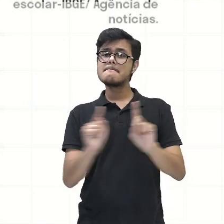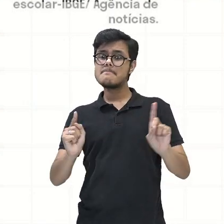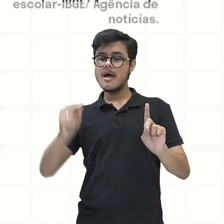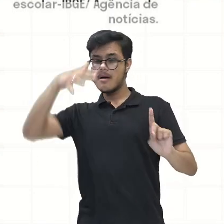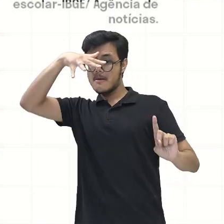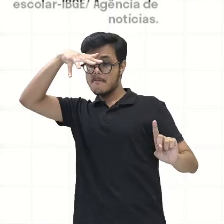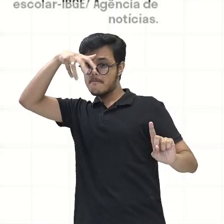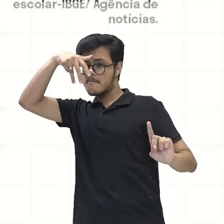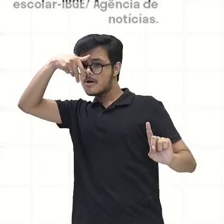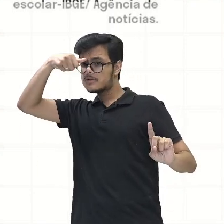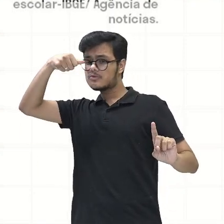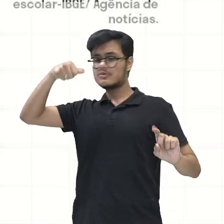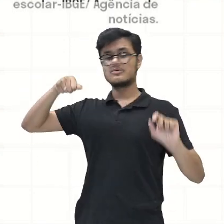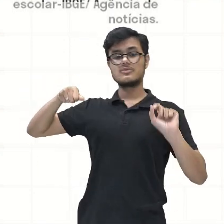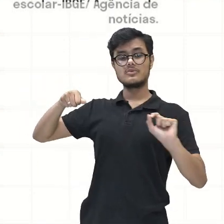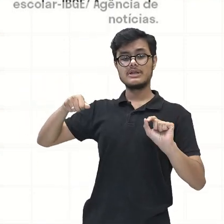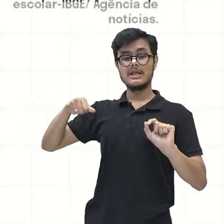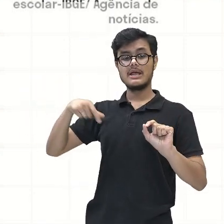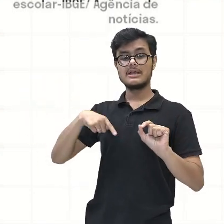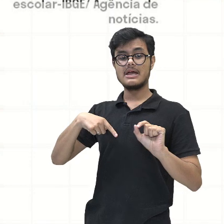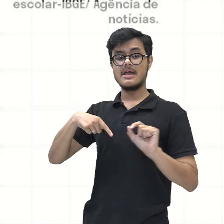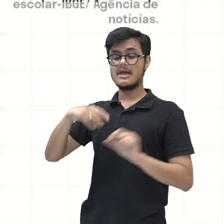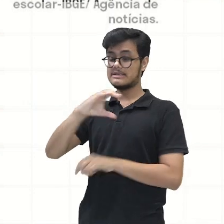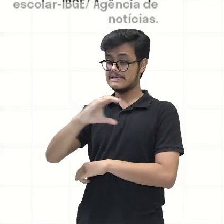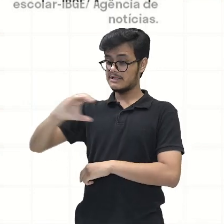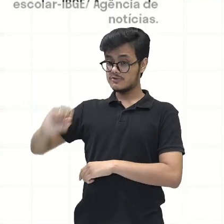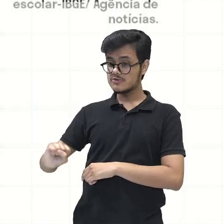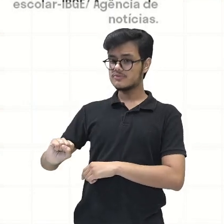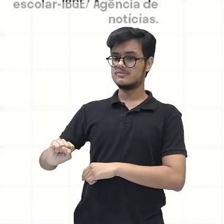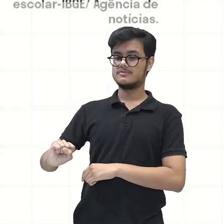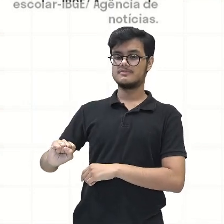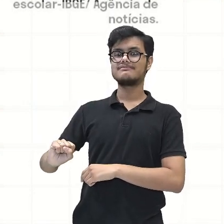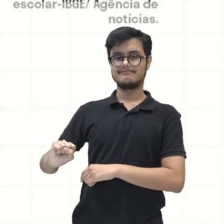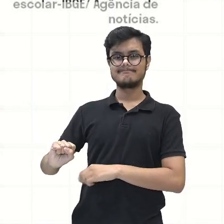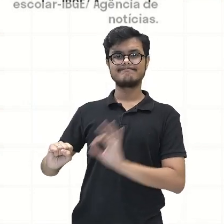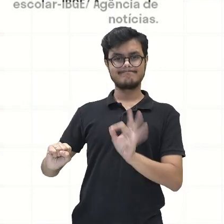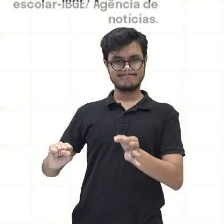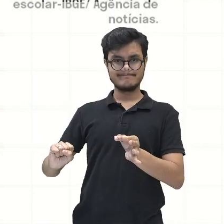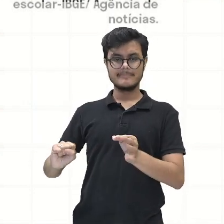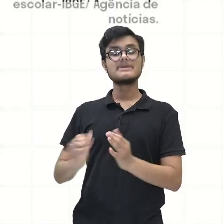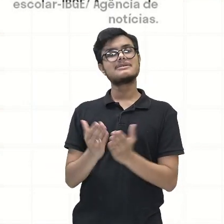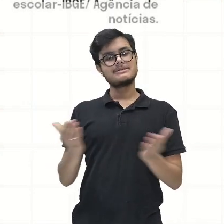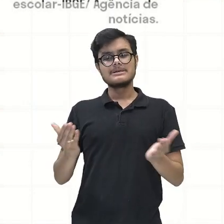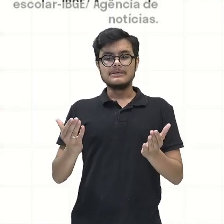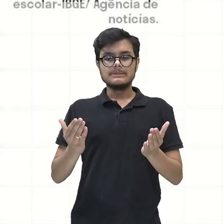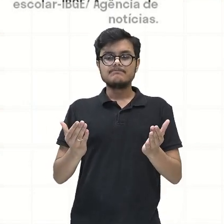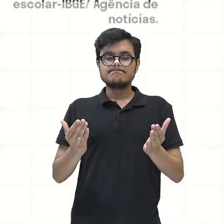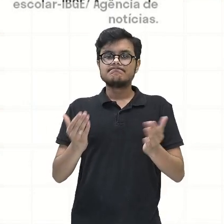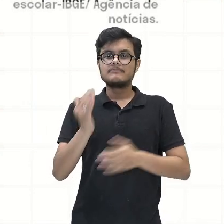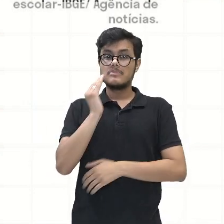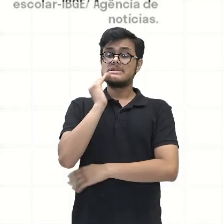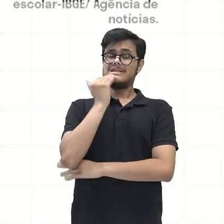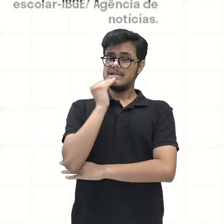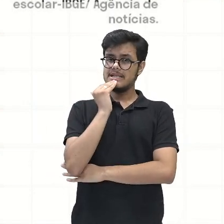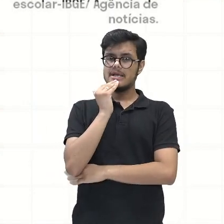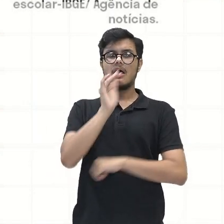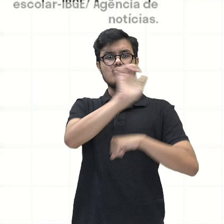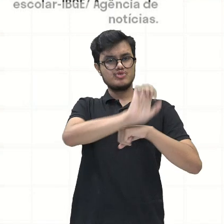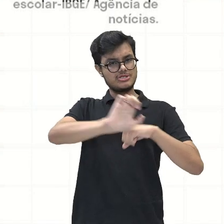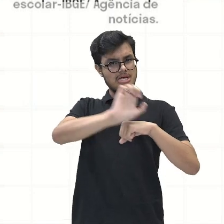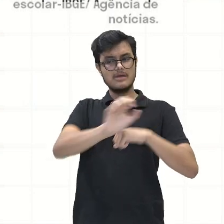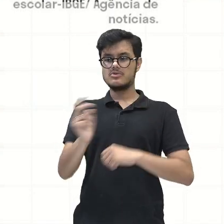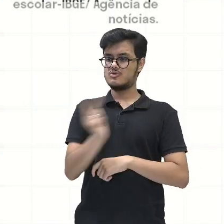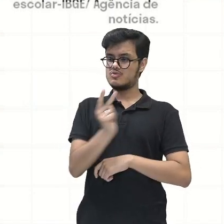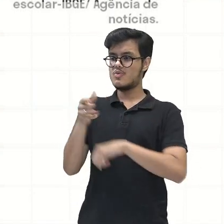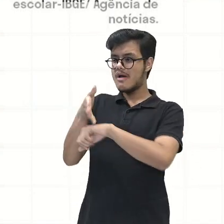e uma outra parte aqui, no Centro-Sul, tá bom? Então, a gente vai compreender aqui, olha,